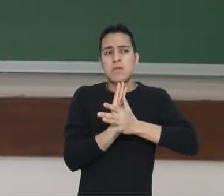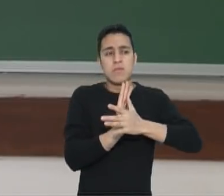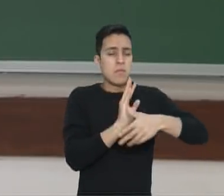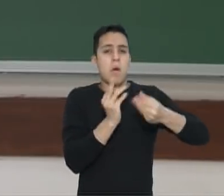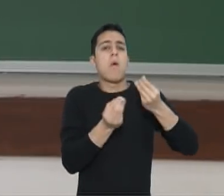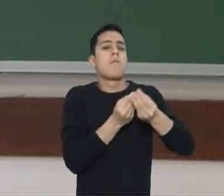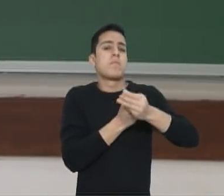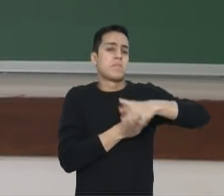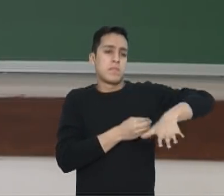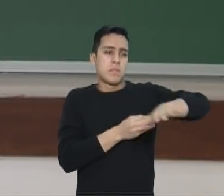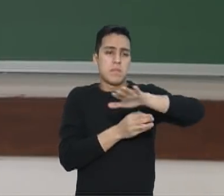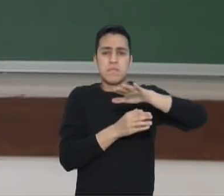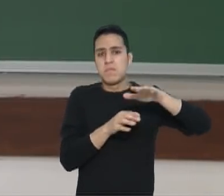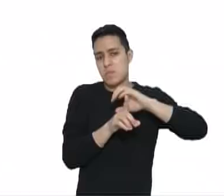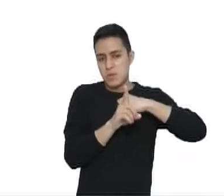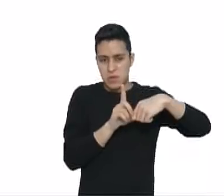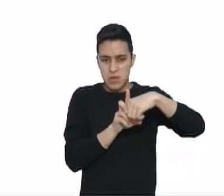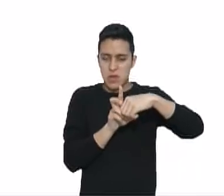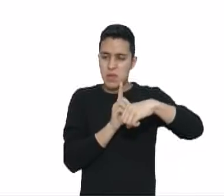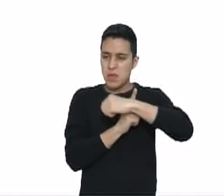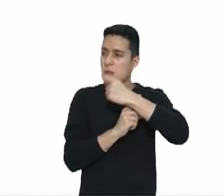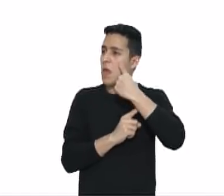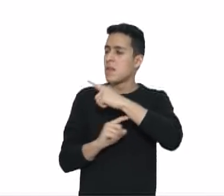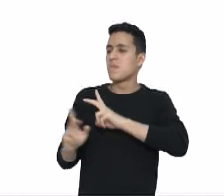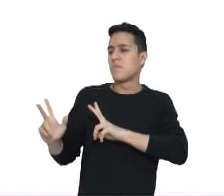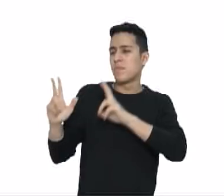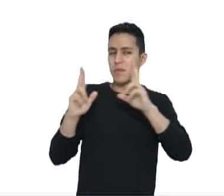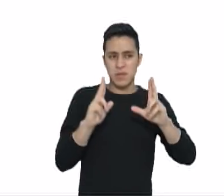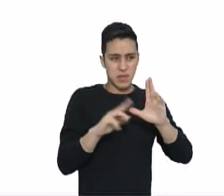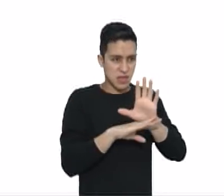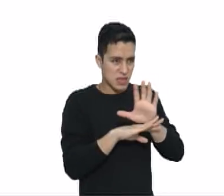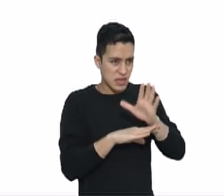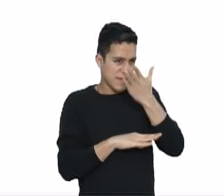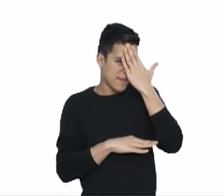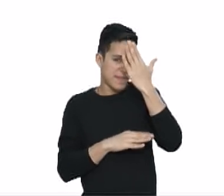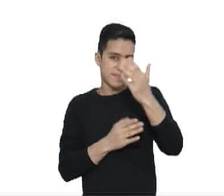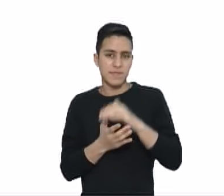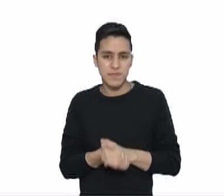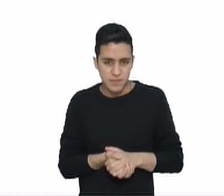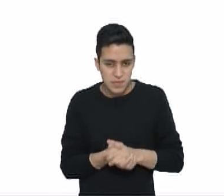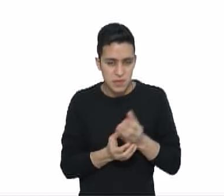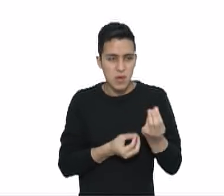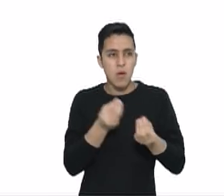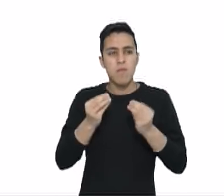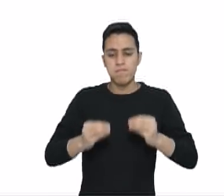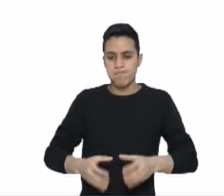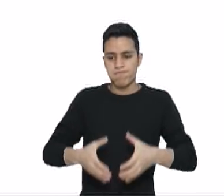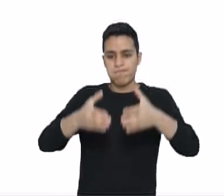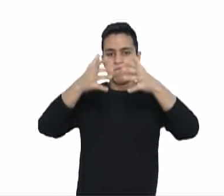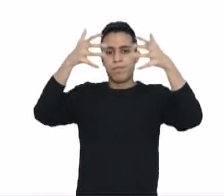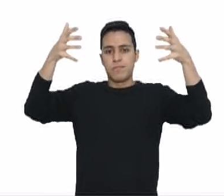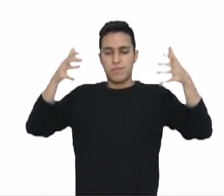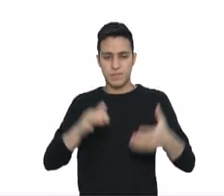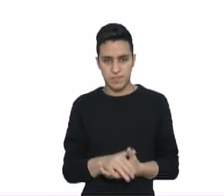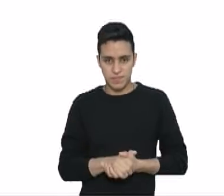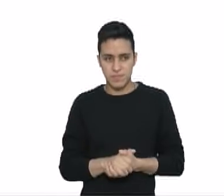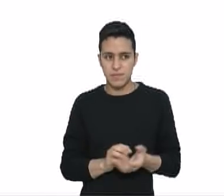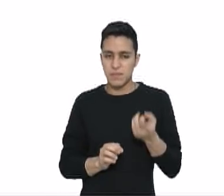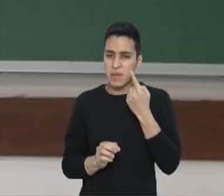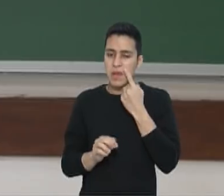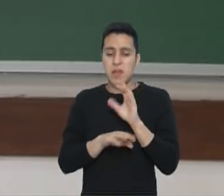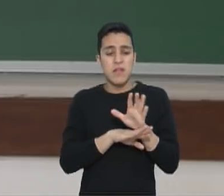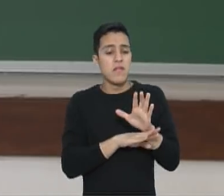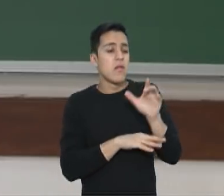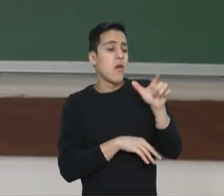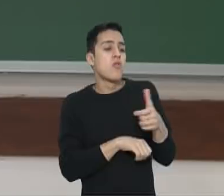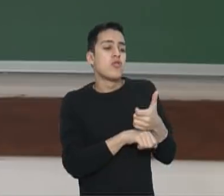social. Esse é um pequeno frame do filme, com uma das cenas famosas do cogumelo nuclear. E no filme o diretor